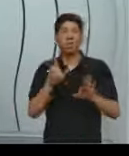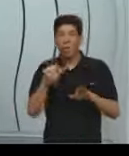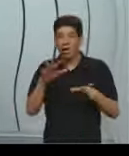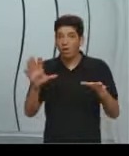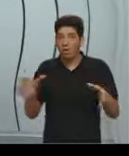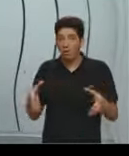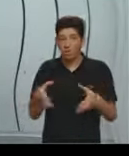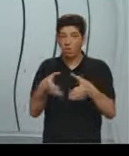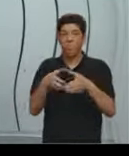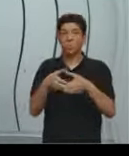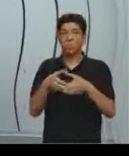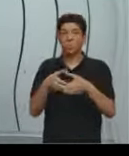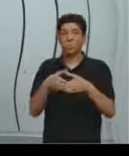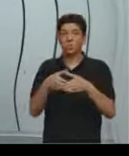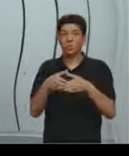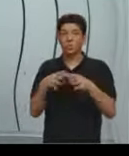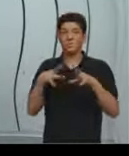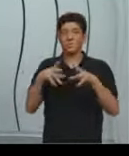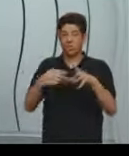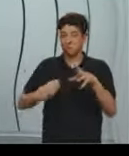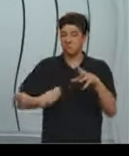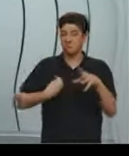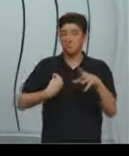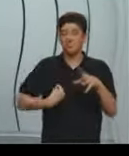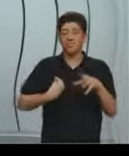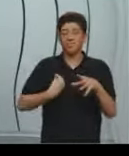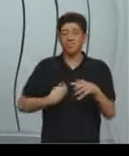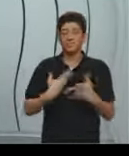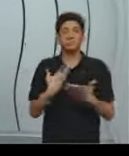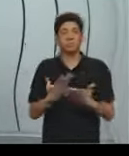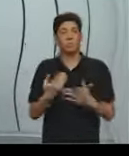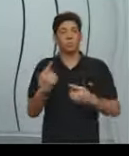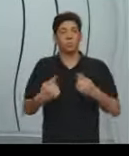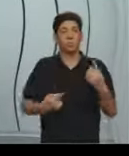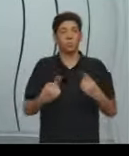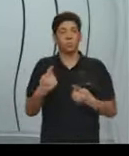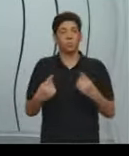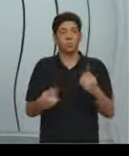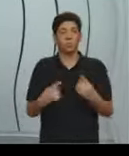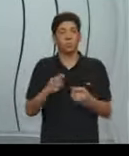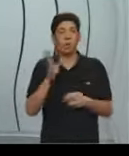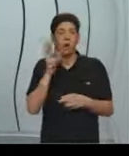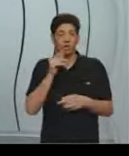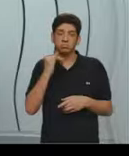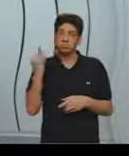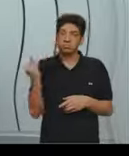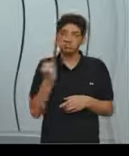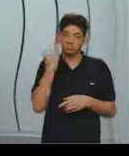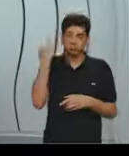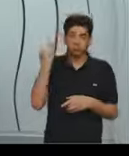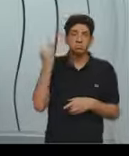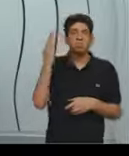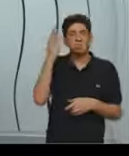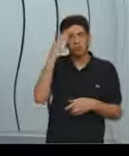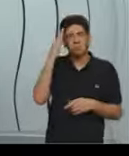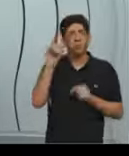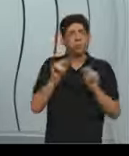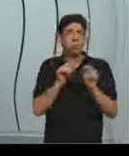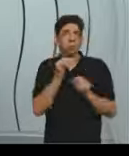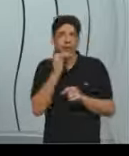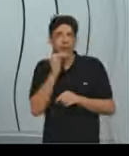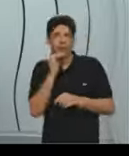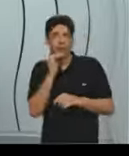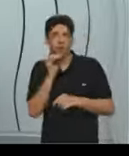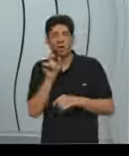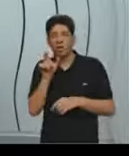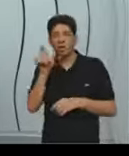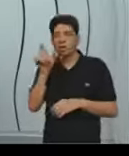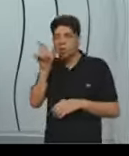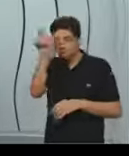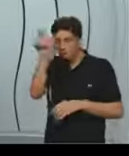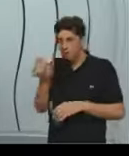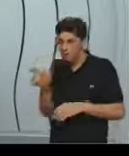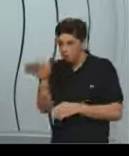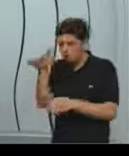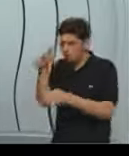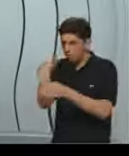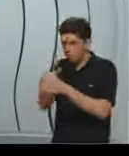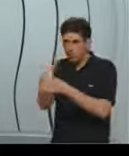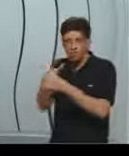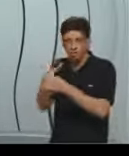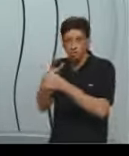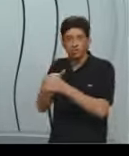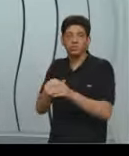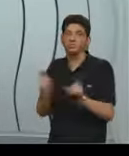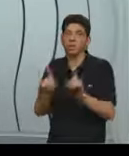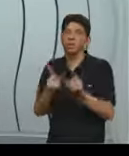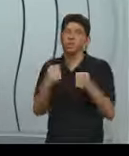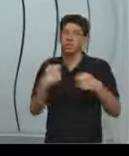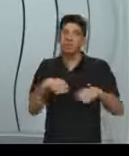ele e aí a dica dessa e eu acho que é uma coisa que amadurece postura política e vendo a gente votar em pessoas não a gente encontrar em projetos e